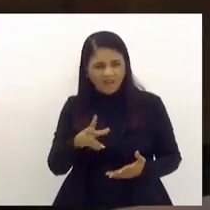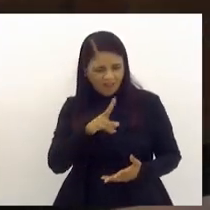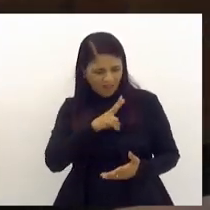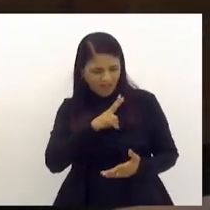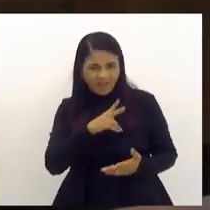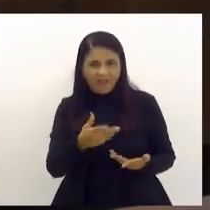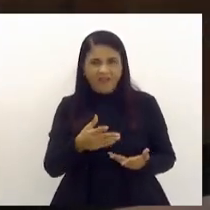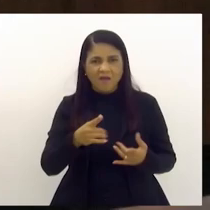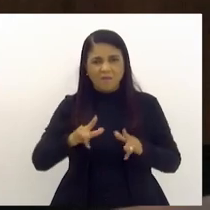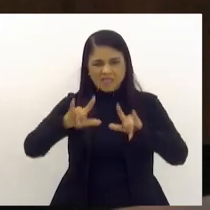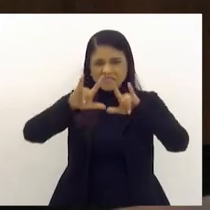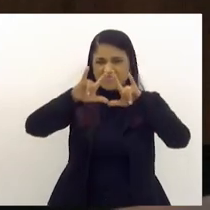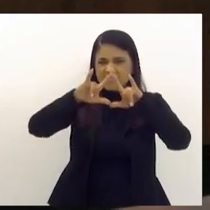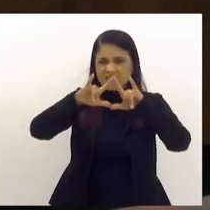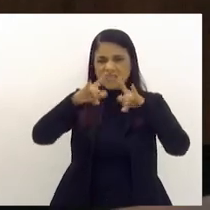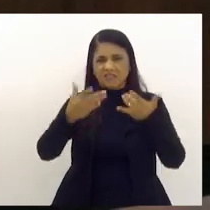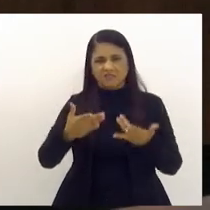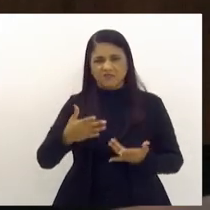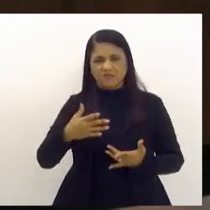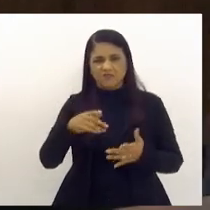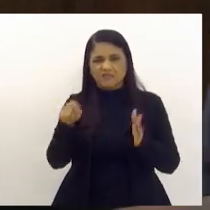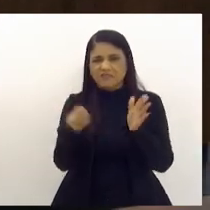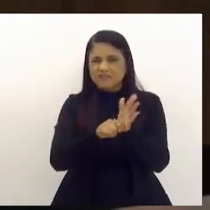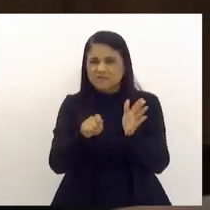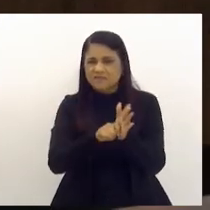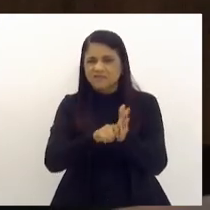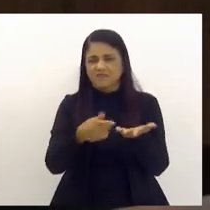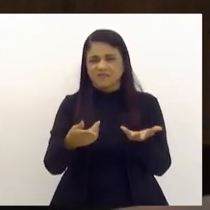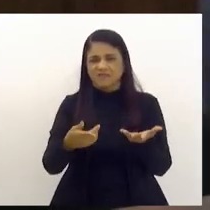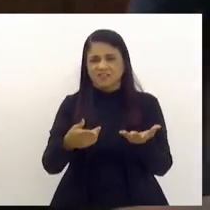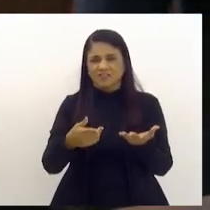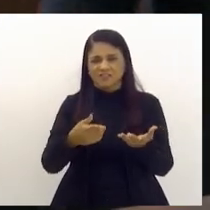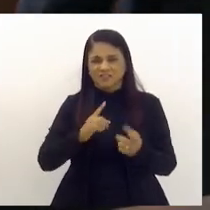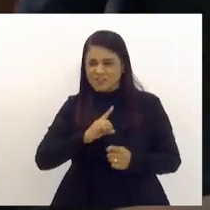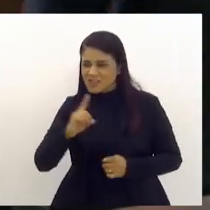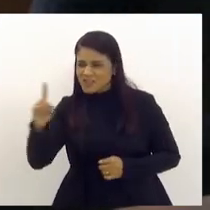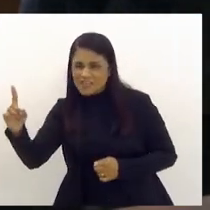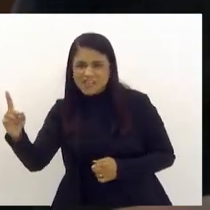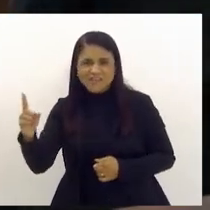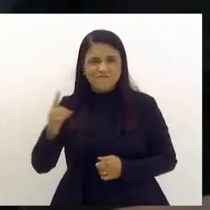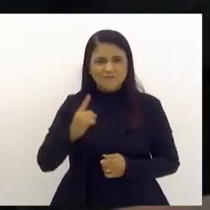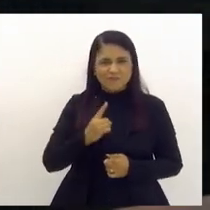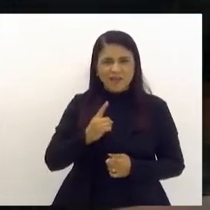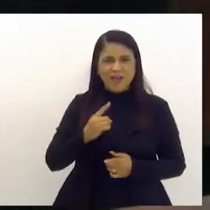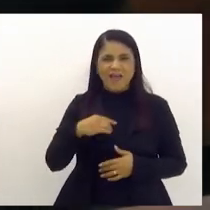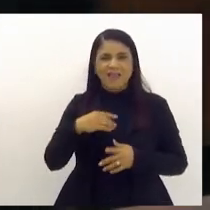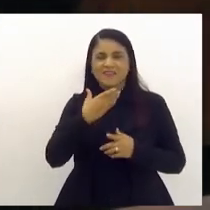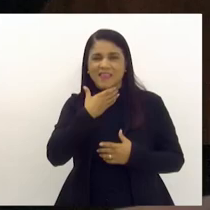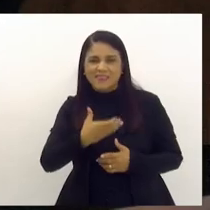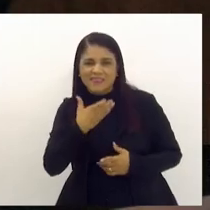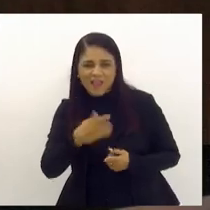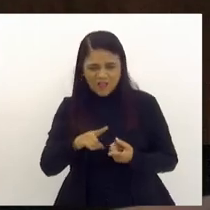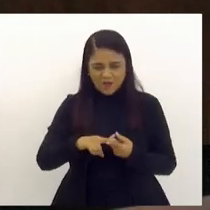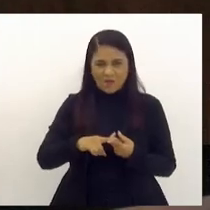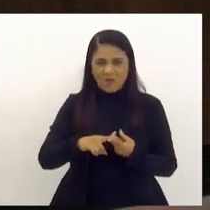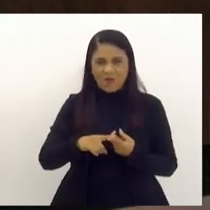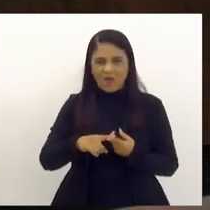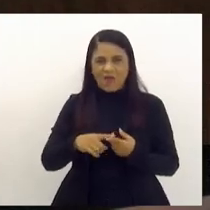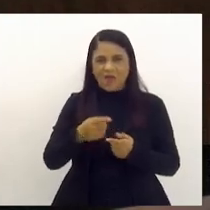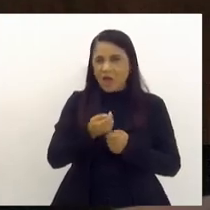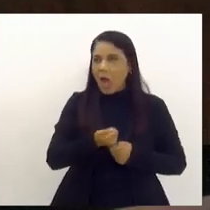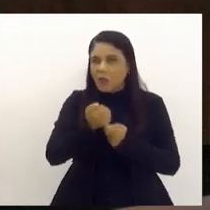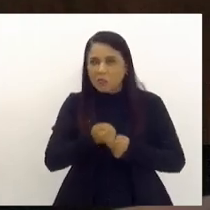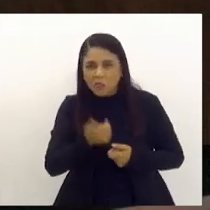homicida, miliciano, traficante ter direito à saidinha de Natal, Ano Novo, Carnaval? Não